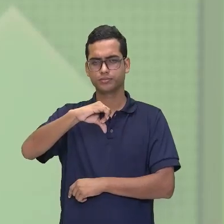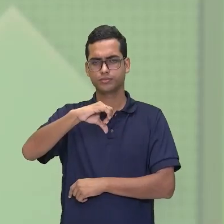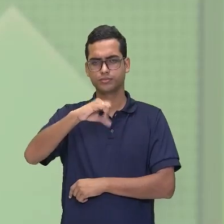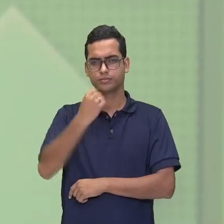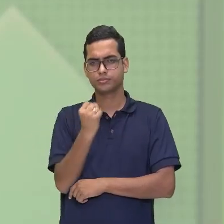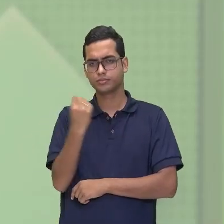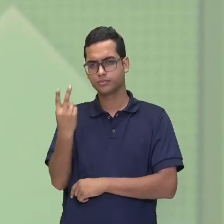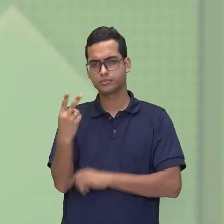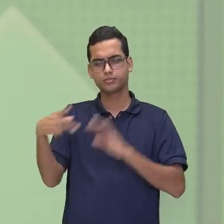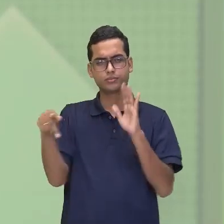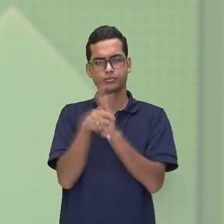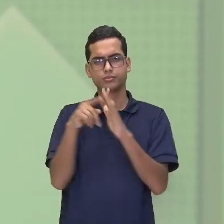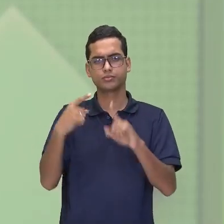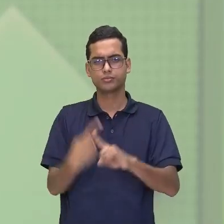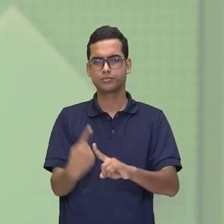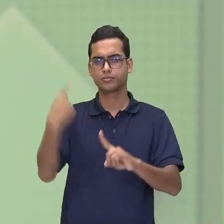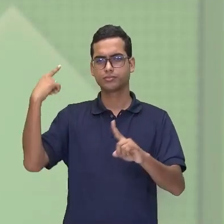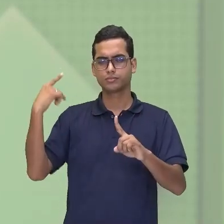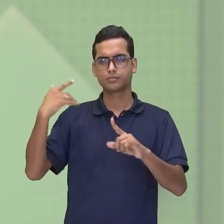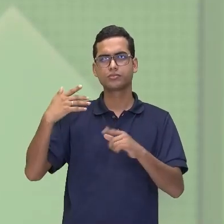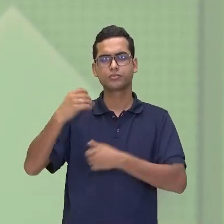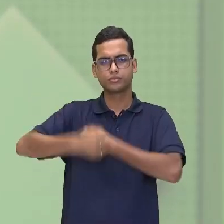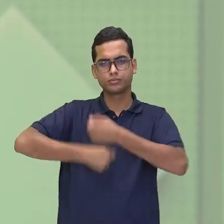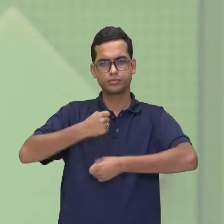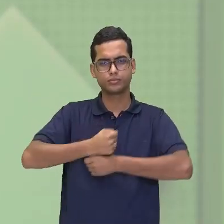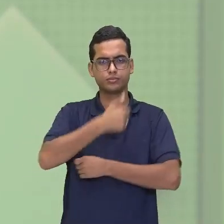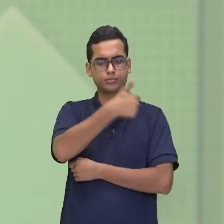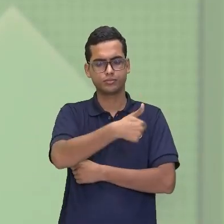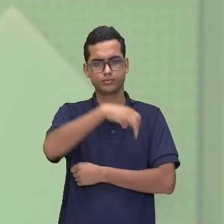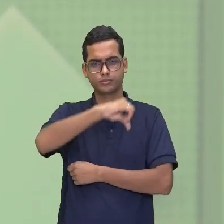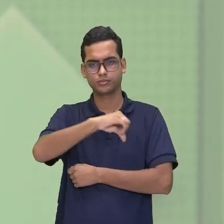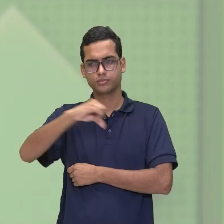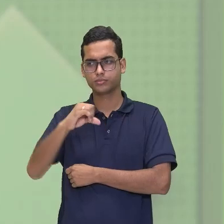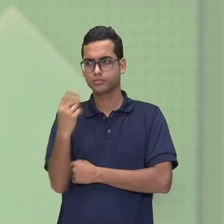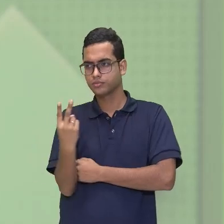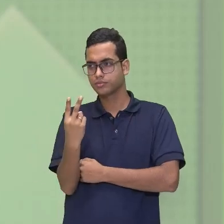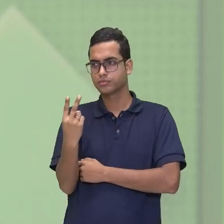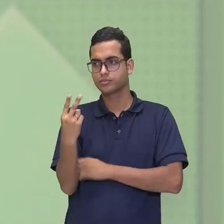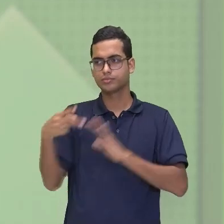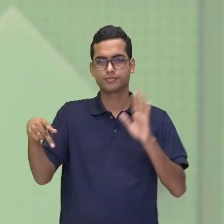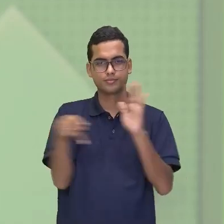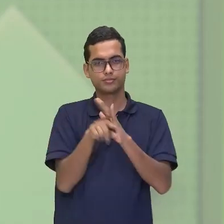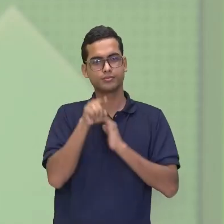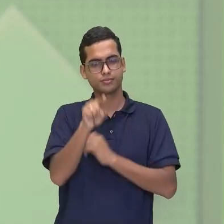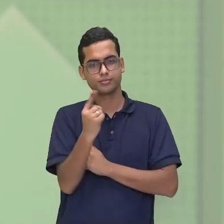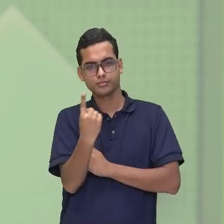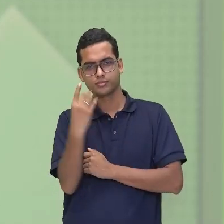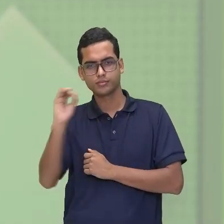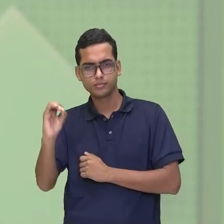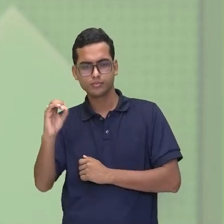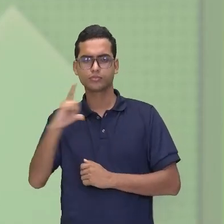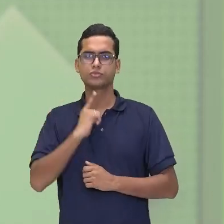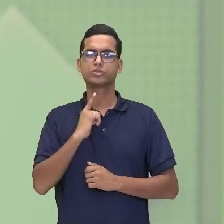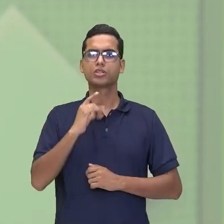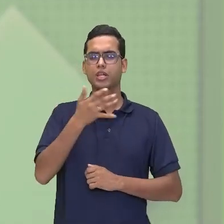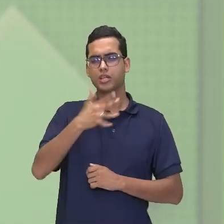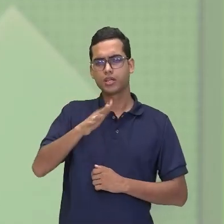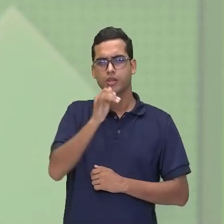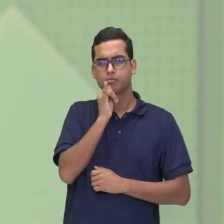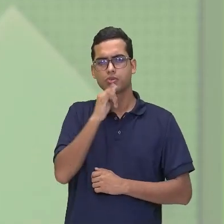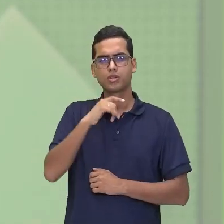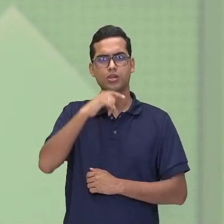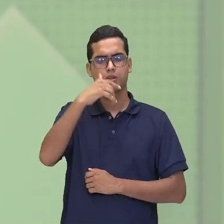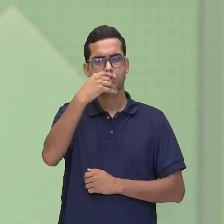de 1992, sendo 1.0, ele tinha potência ali de 47 cavalos, por exemplo.